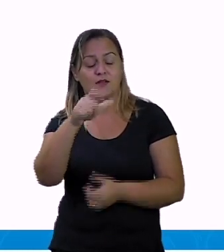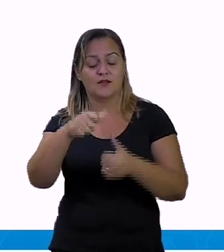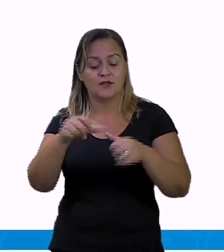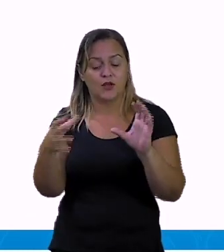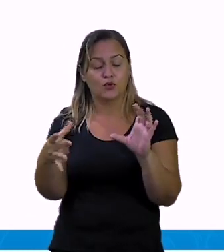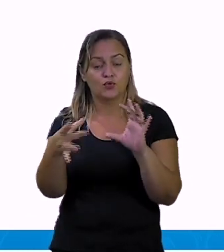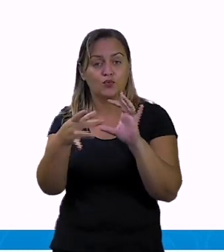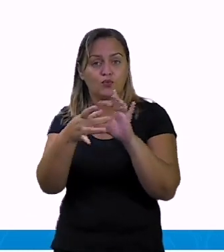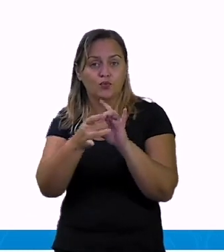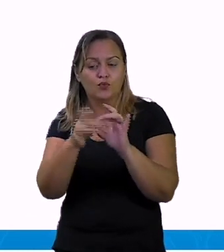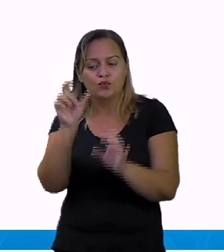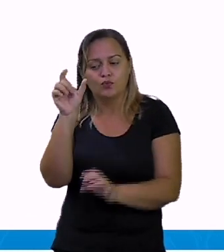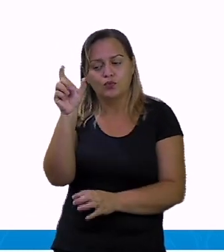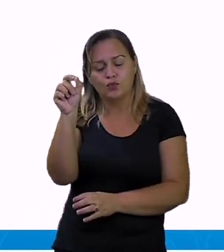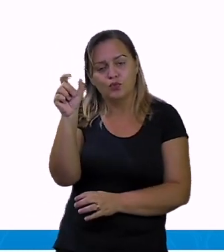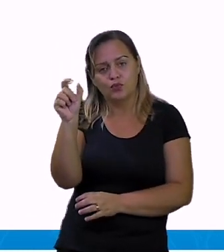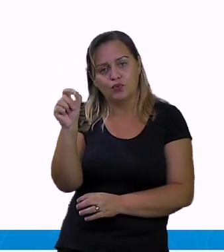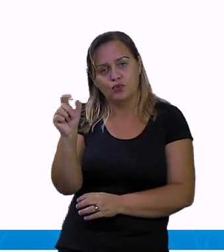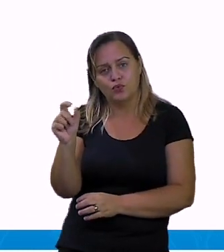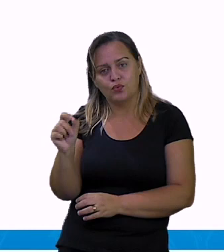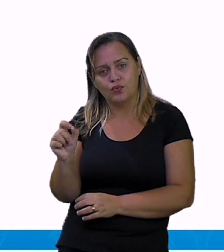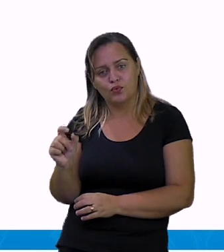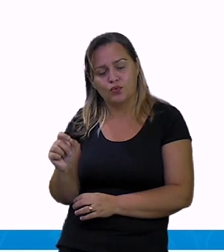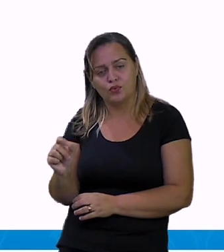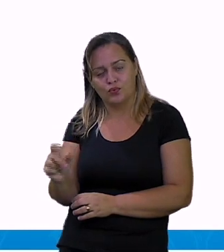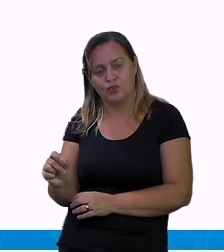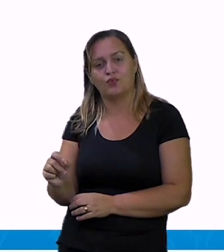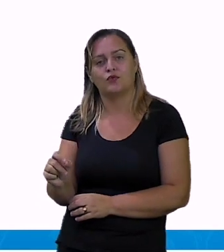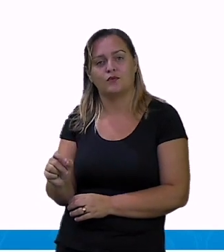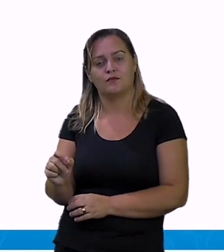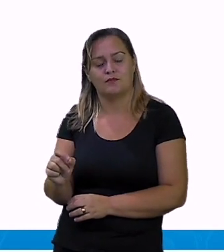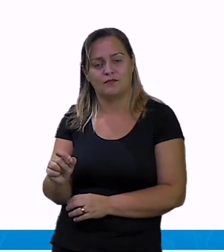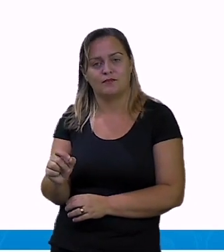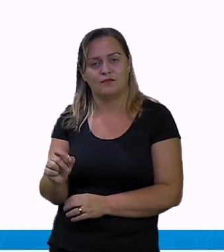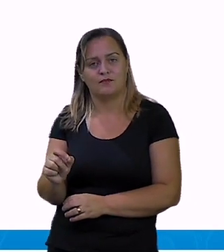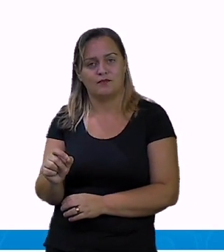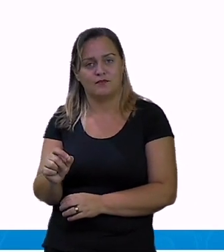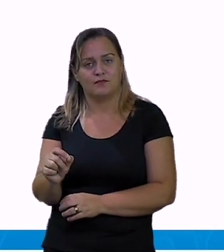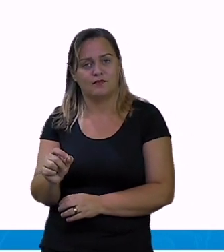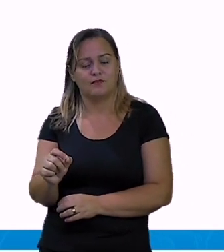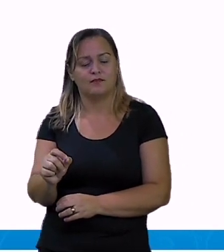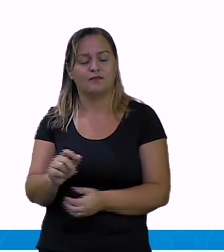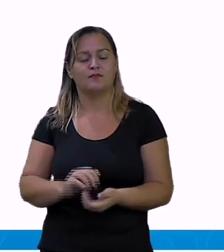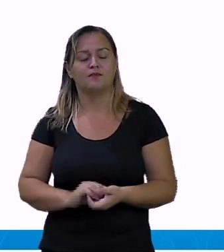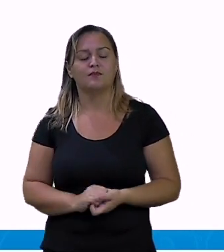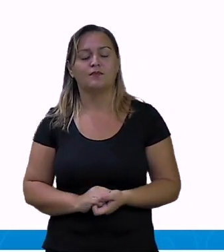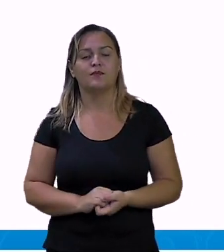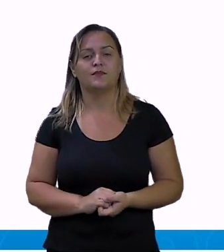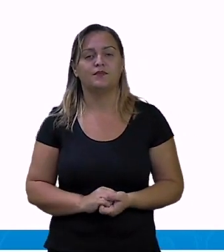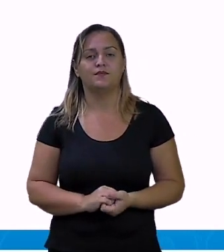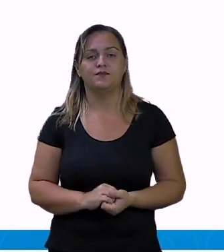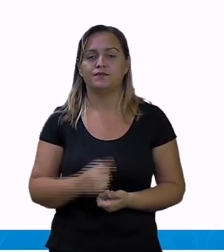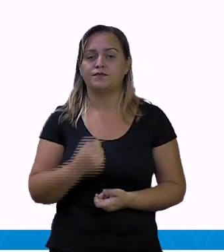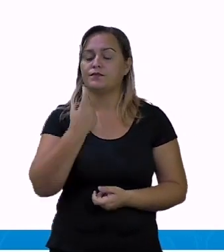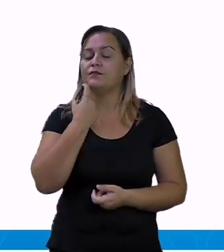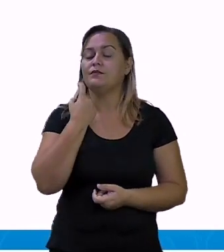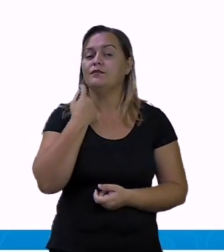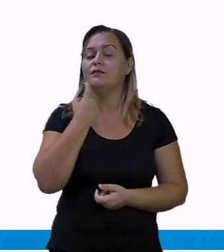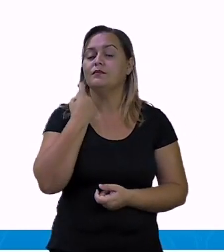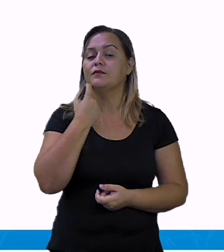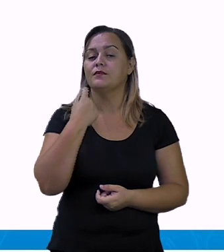faces de espinha dorsal a maioria dos peixes traz esta